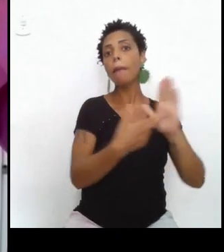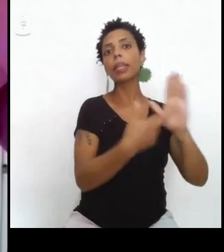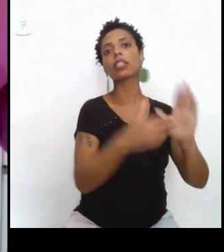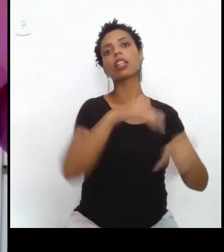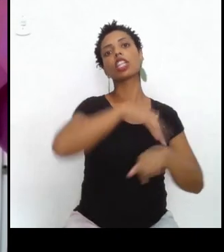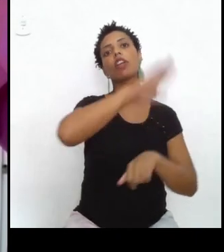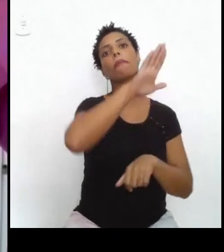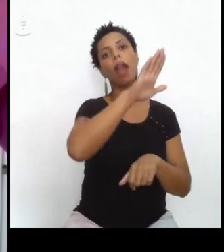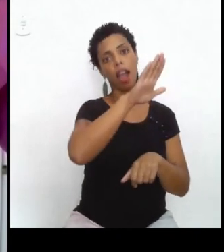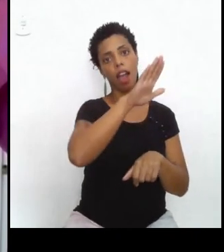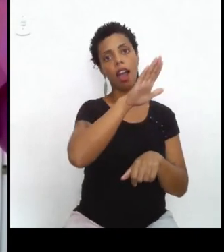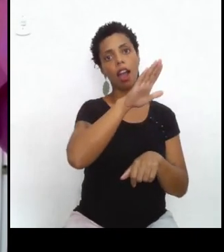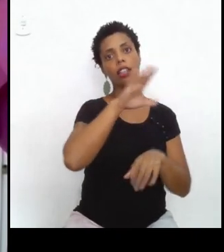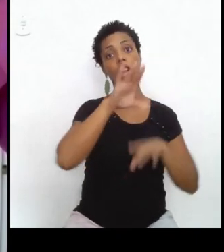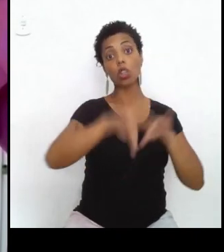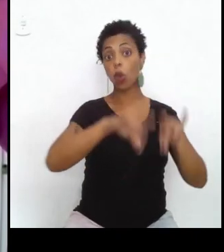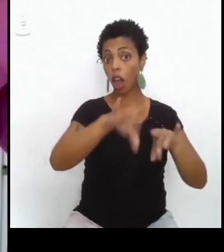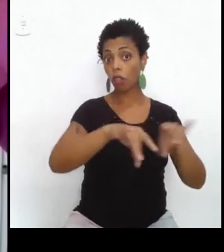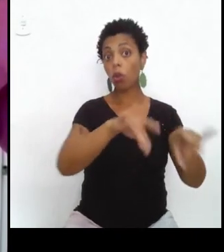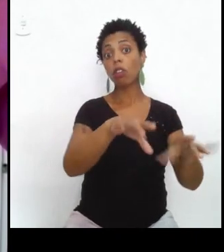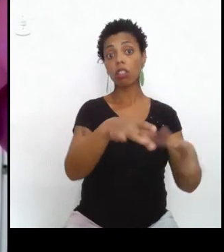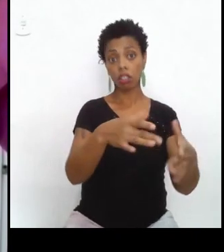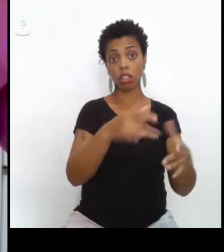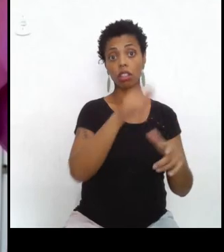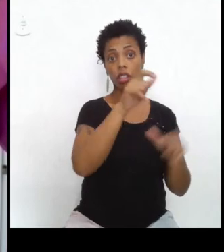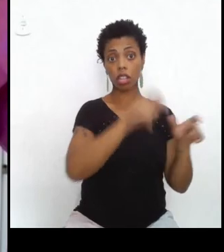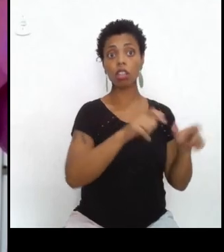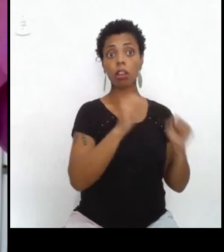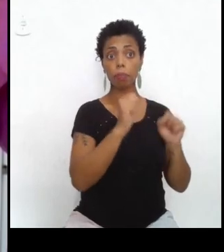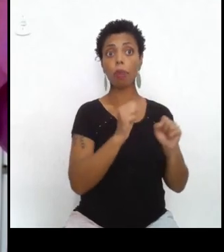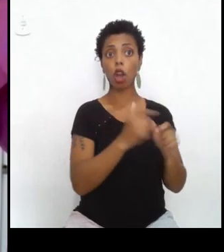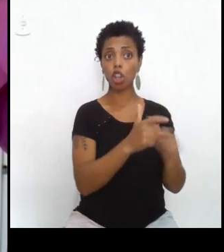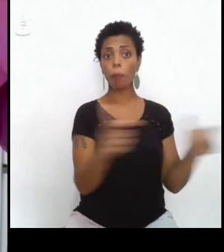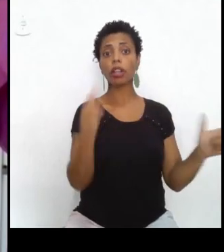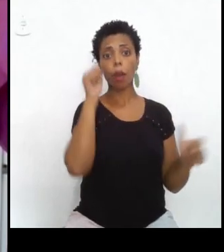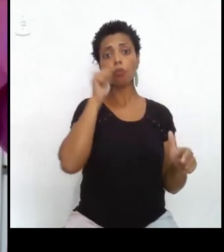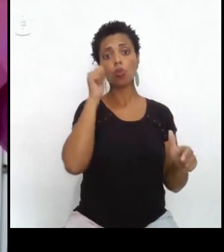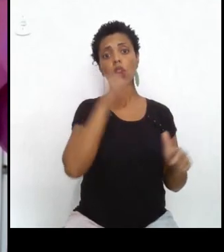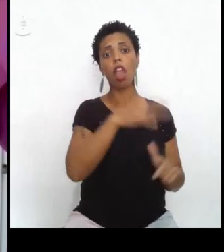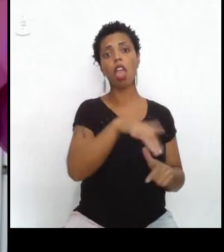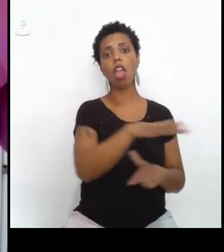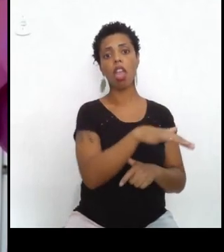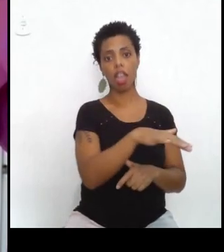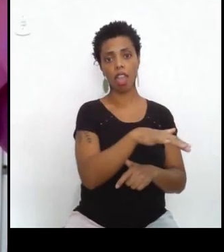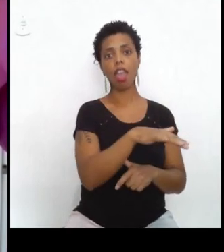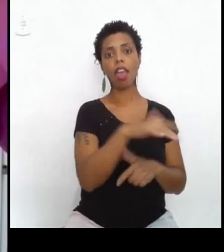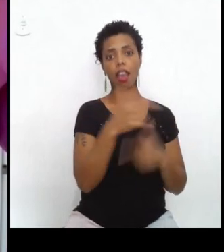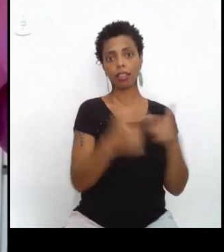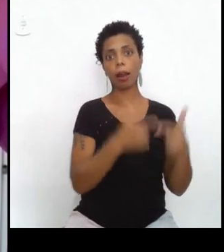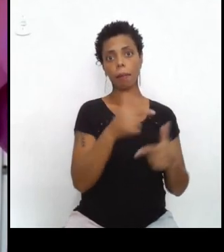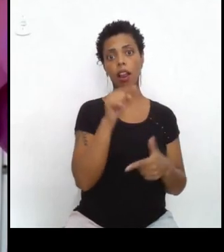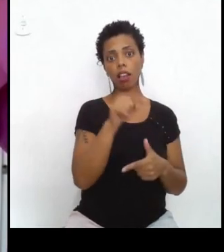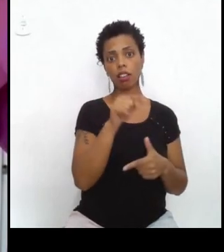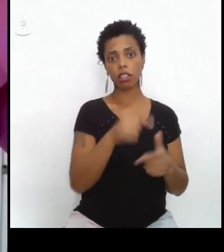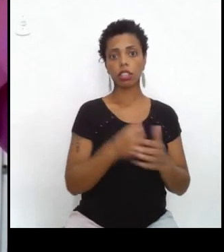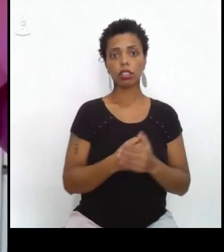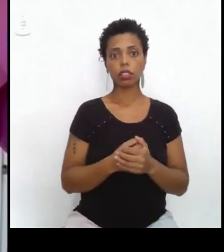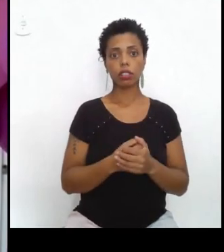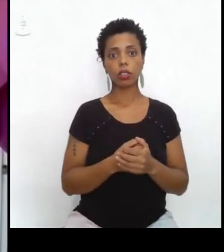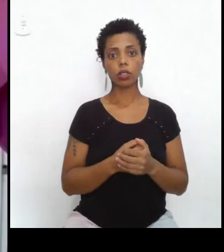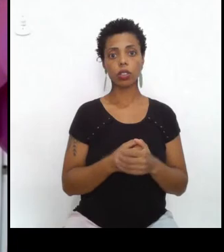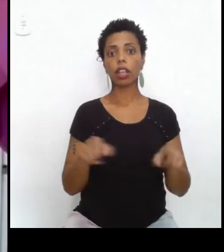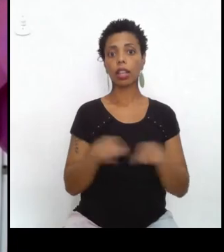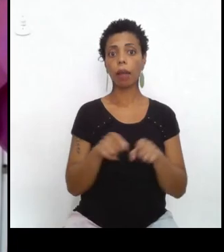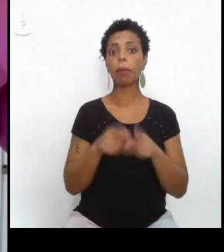curadorias né seja do campo demais Mulheres nesse espaço demais mulheres atuando sobre isso acho que reconhecer a